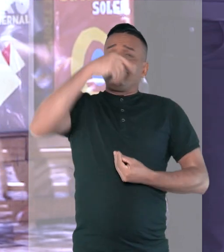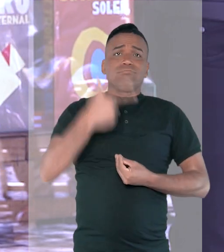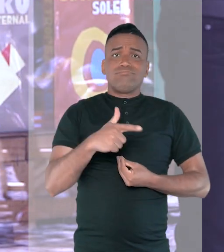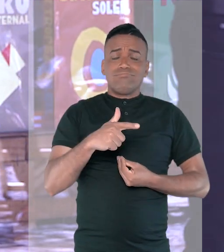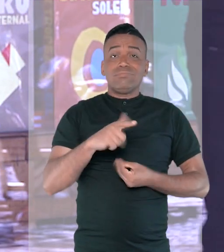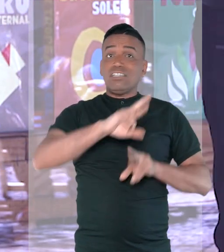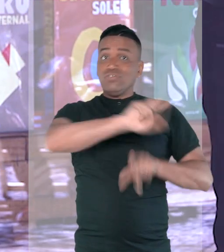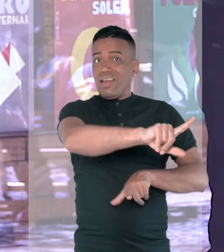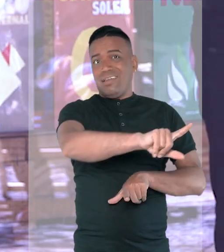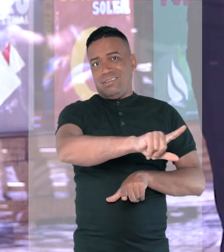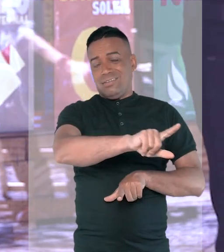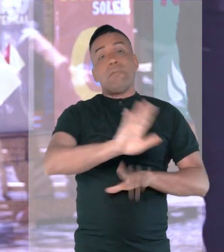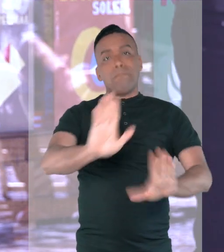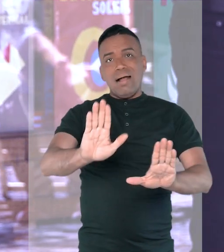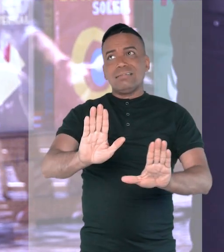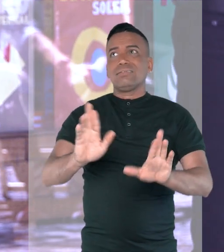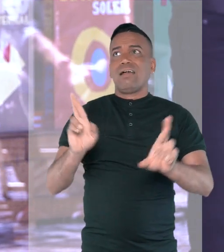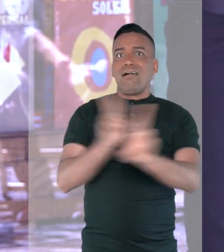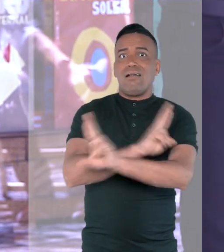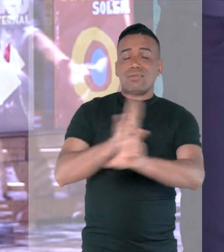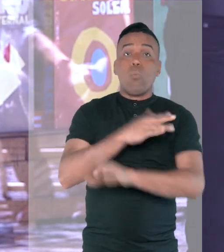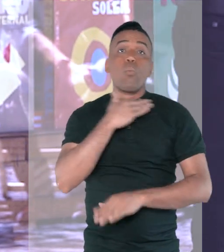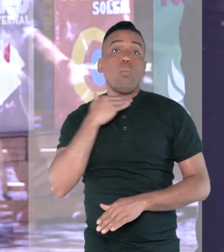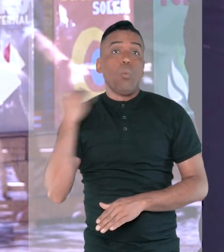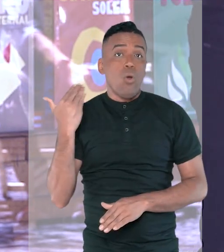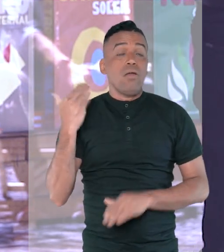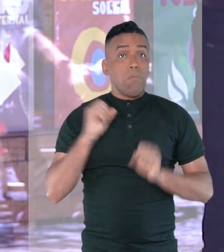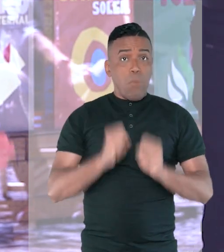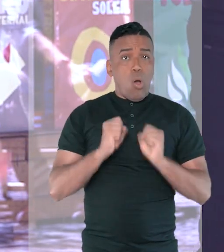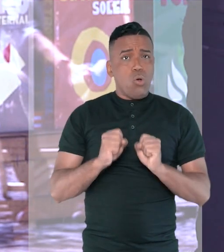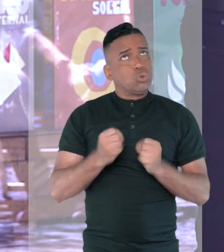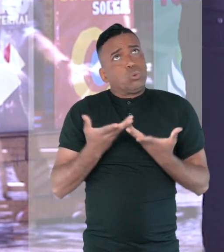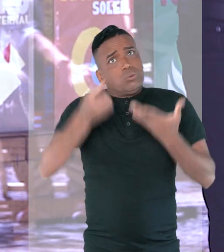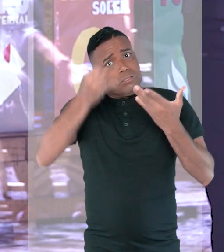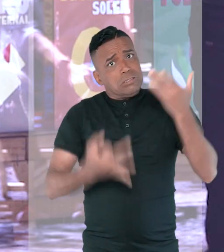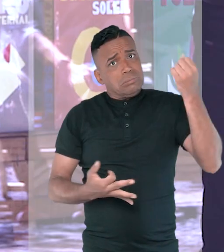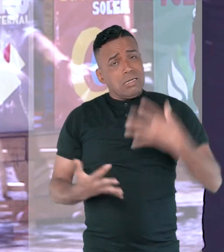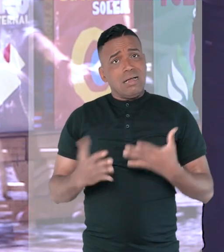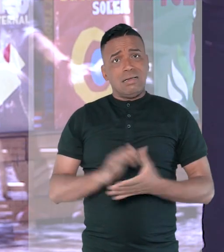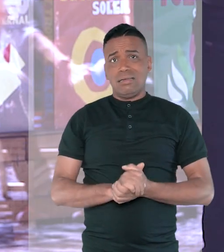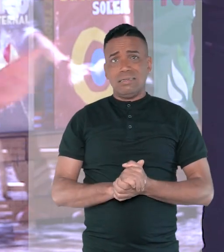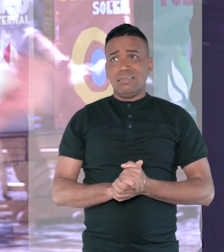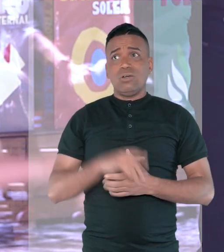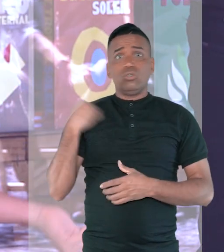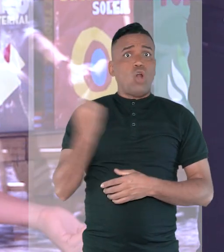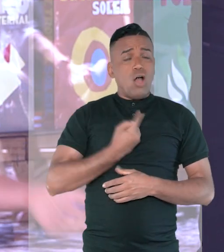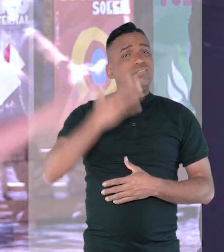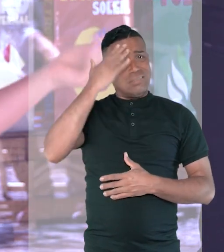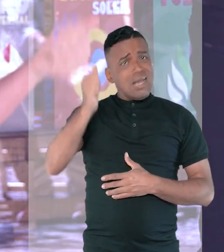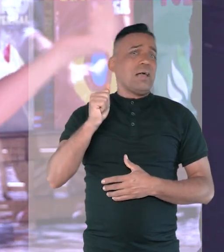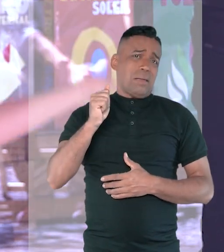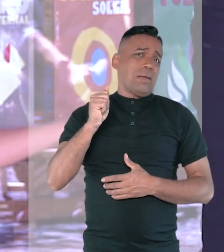diferente. Agora, em relação ao morrer, eu só posso dizer que não existe cura para a